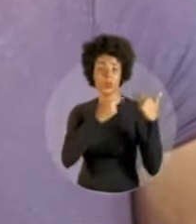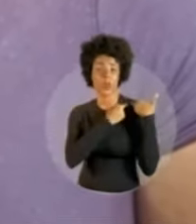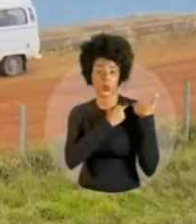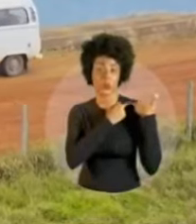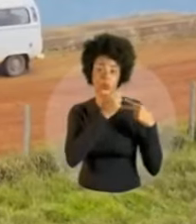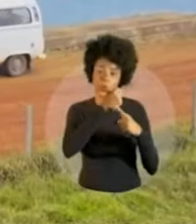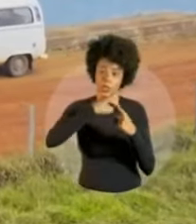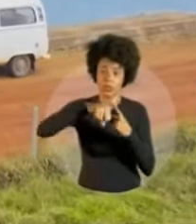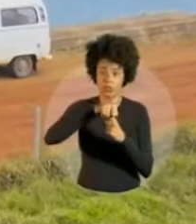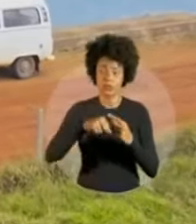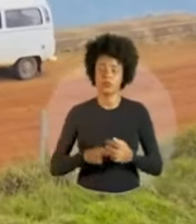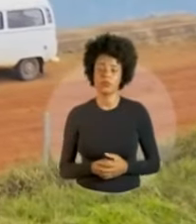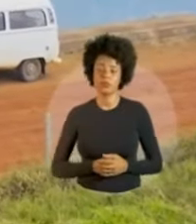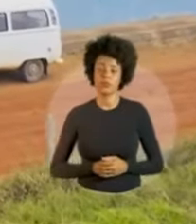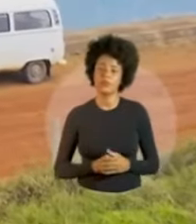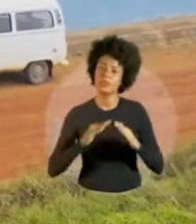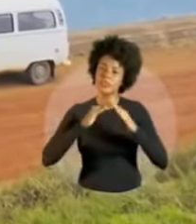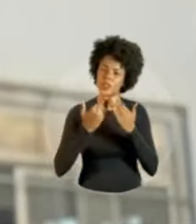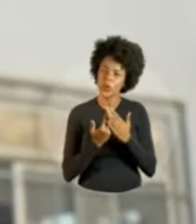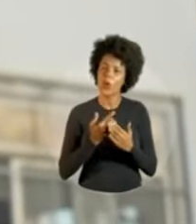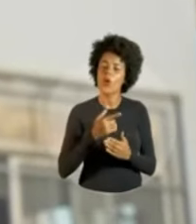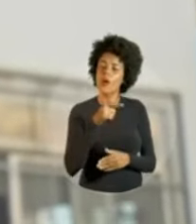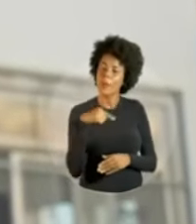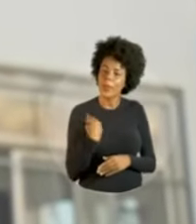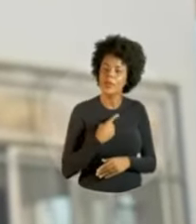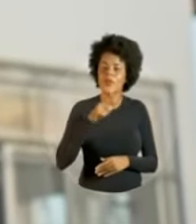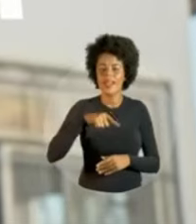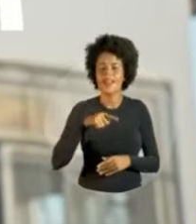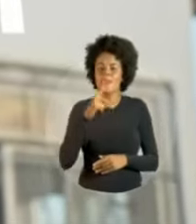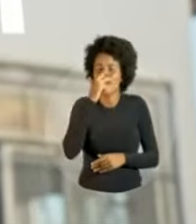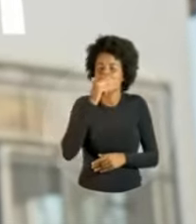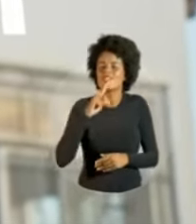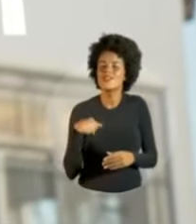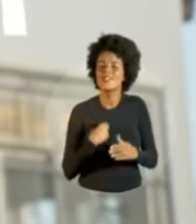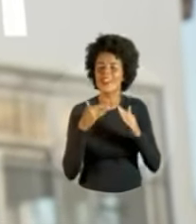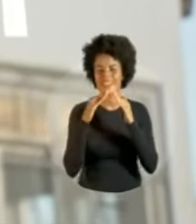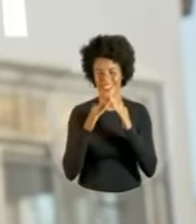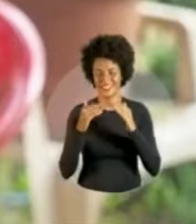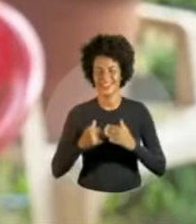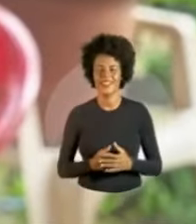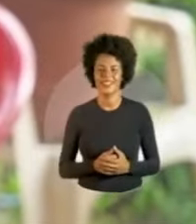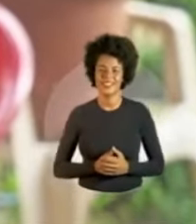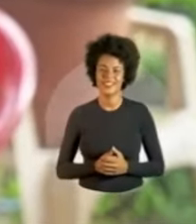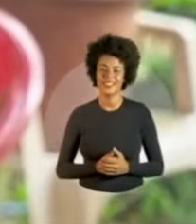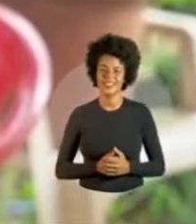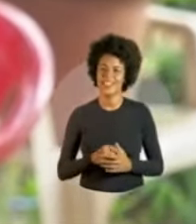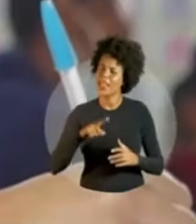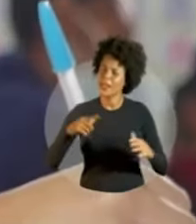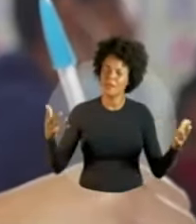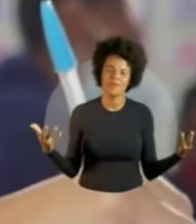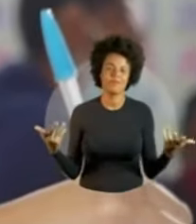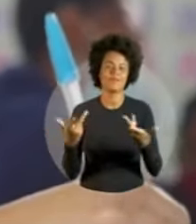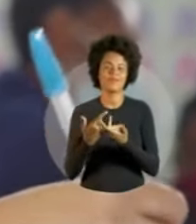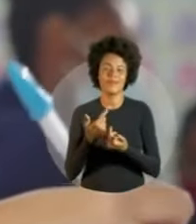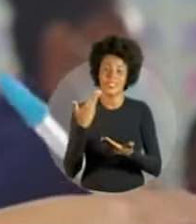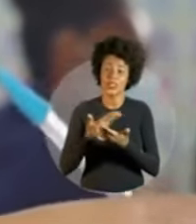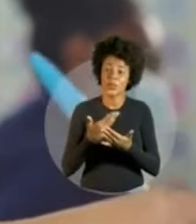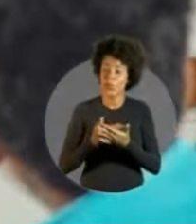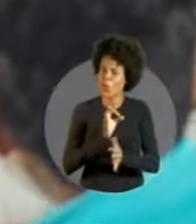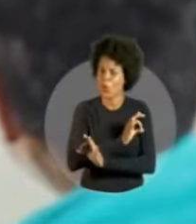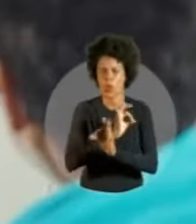responsabilidade social. Essa escola, para nós, ela é nossa casa. É uma coisa maravilhosa. O